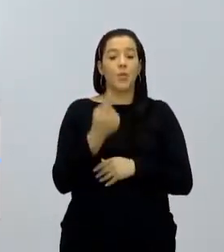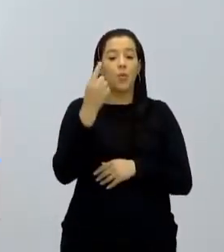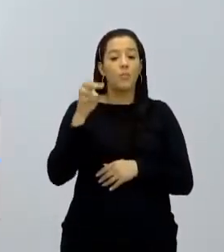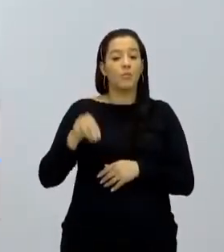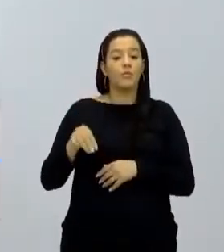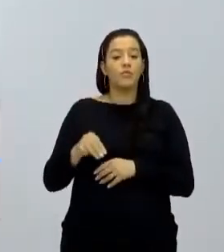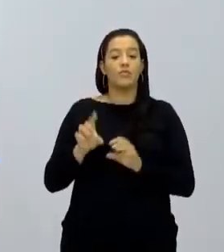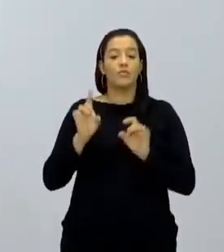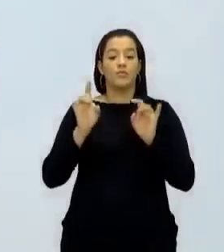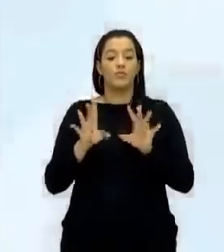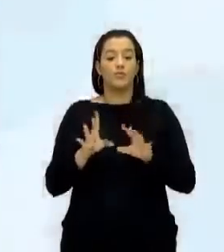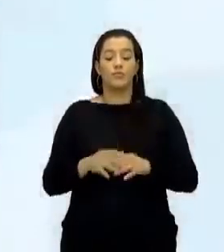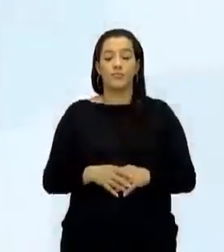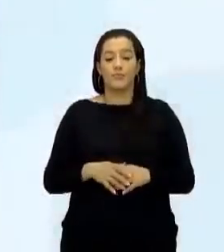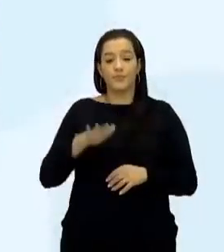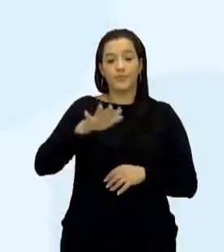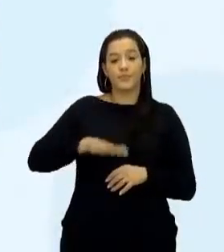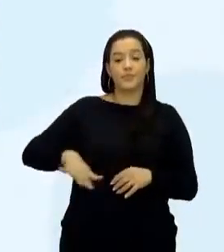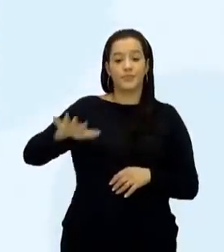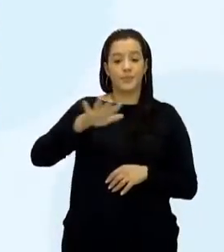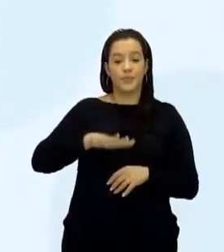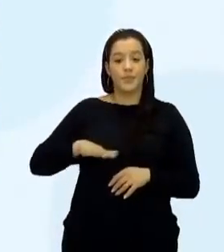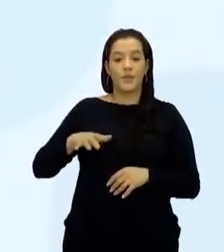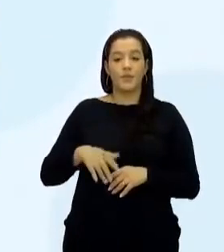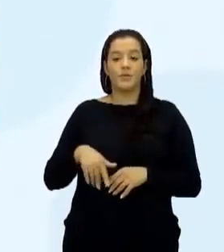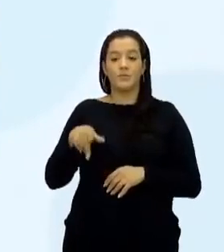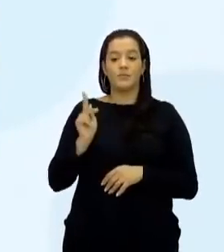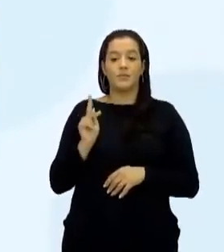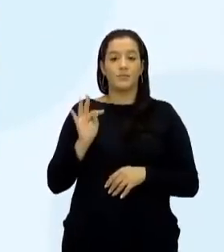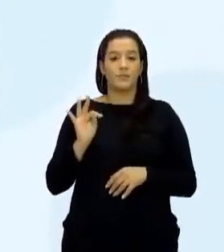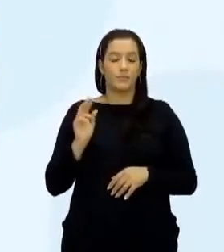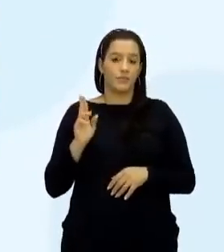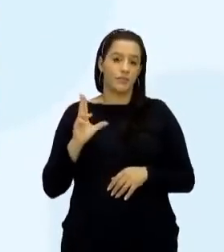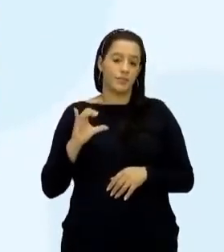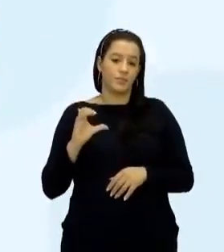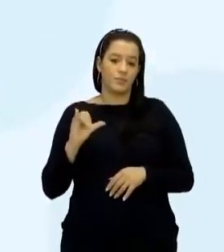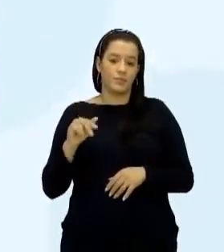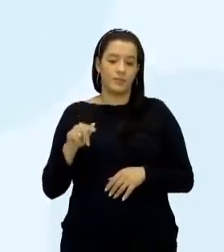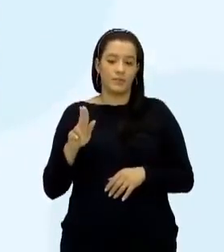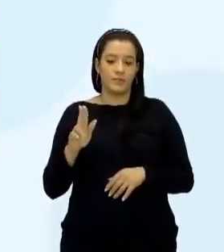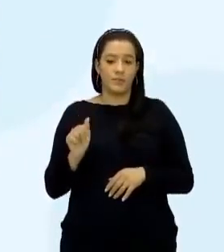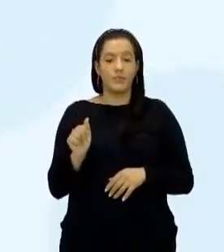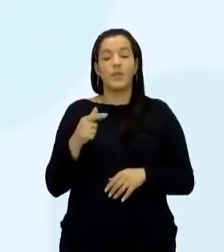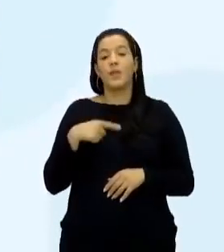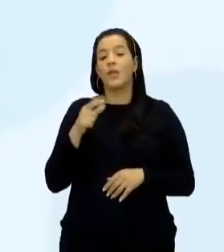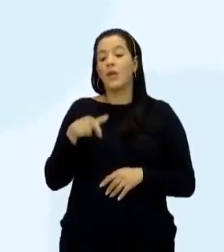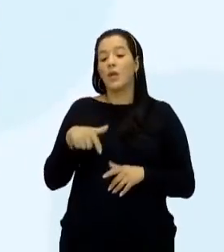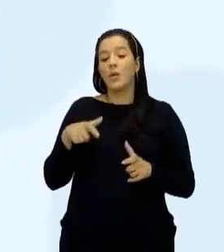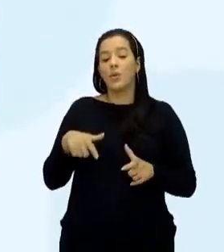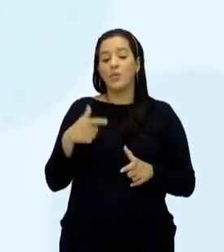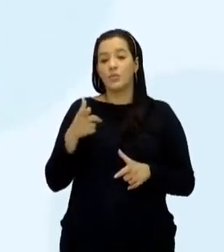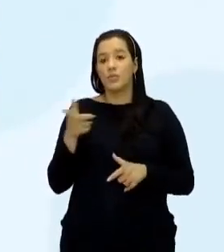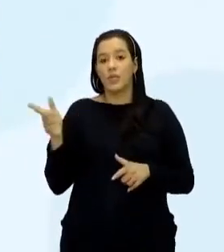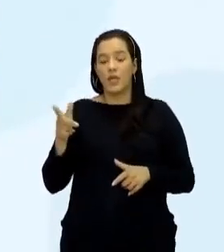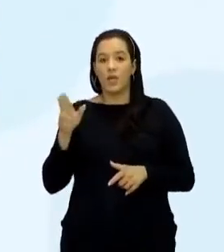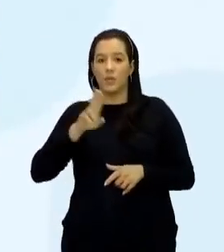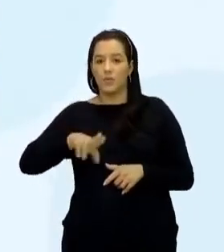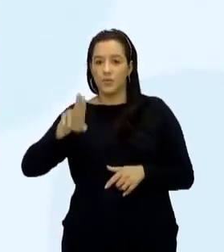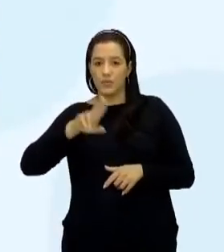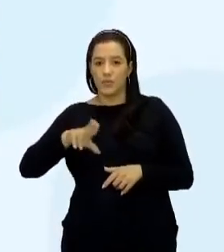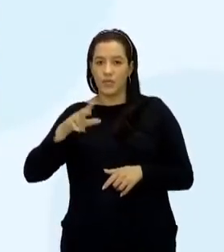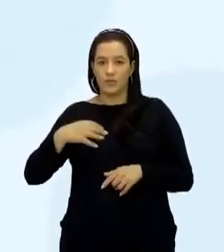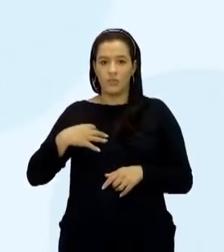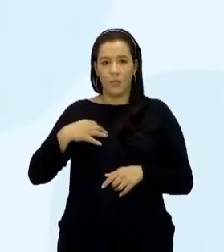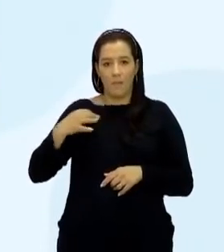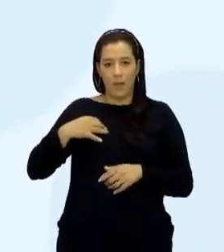só. Ó, aí é a região da Turquia, só para você saber, tá? Então eu vou perguntar para você, será que esse método turco,